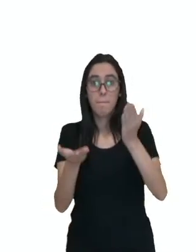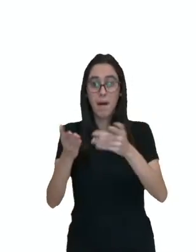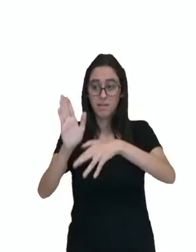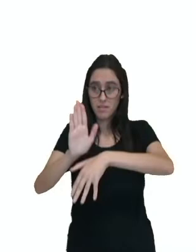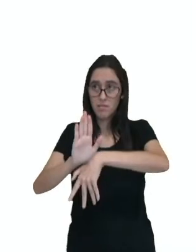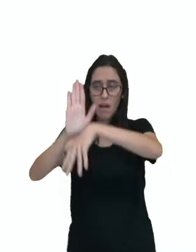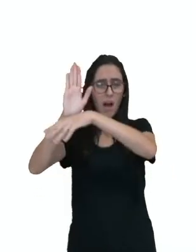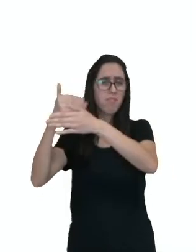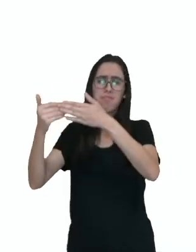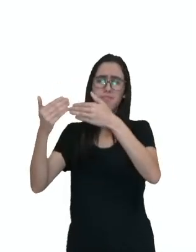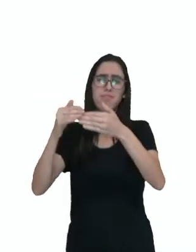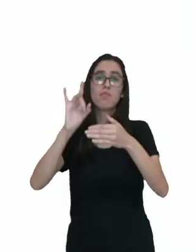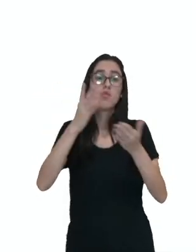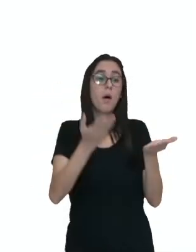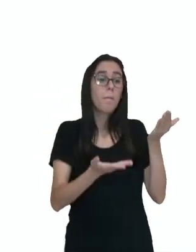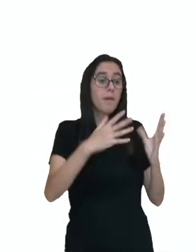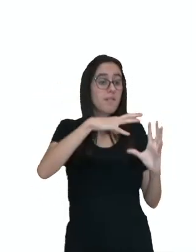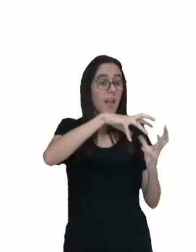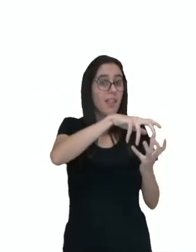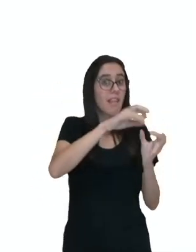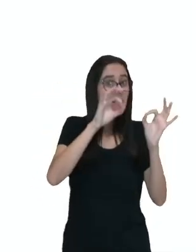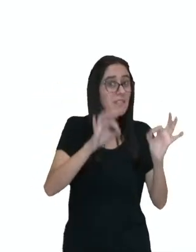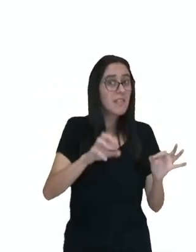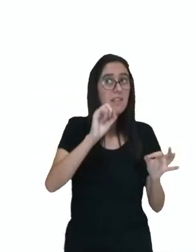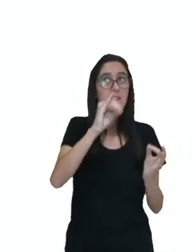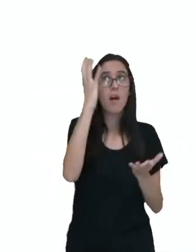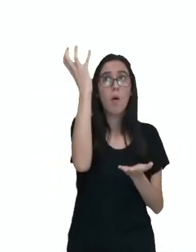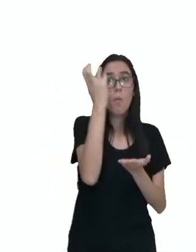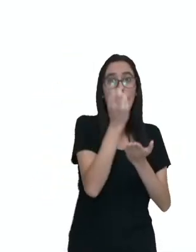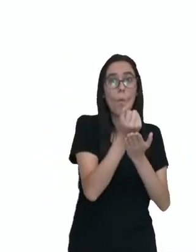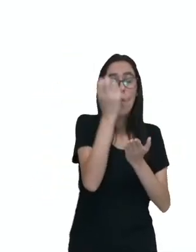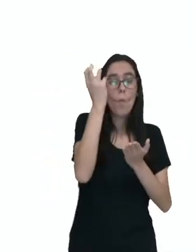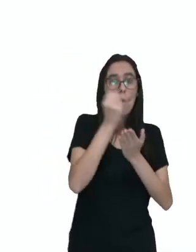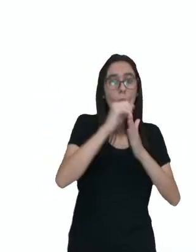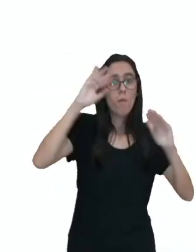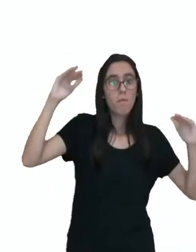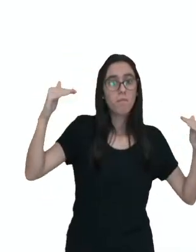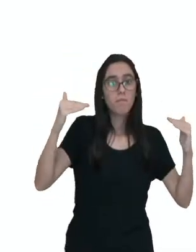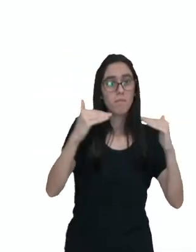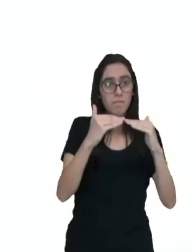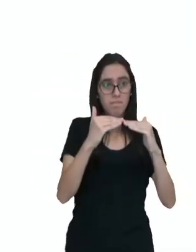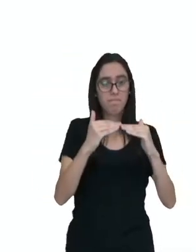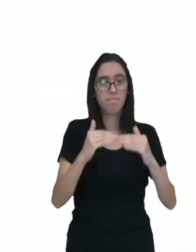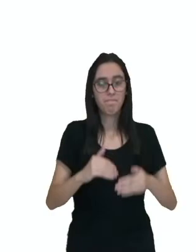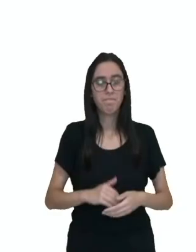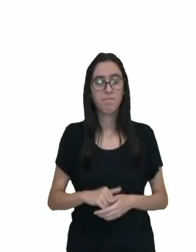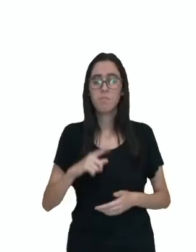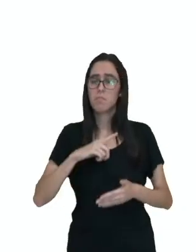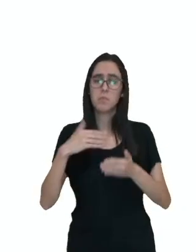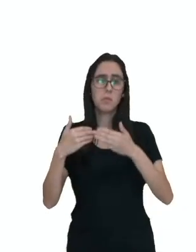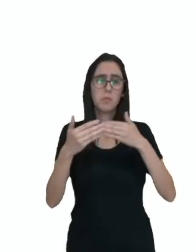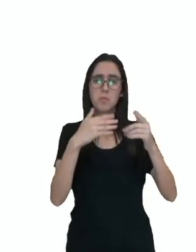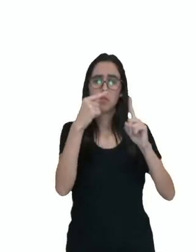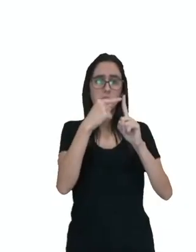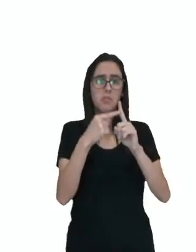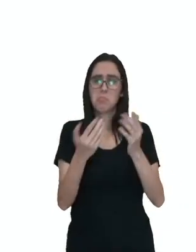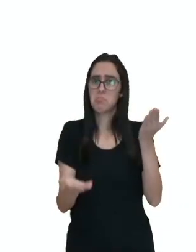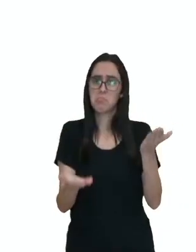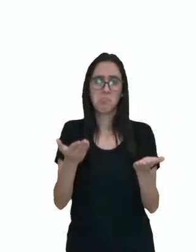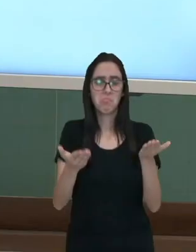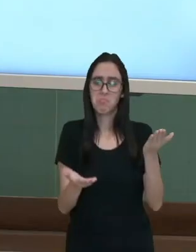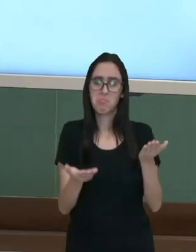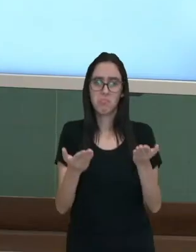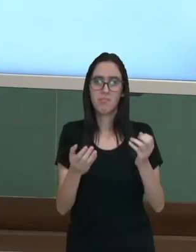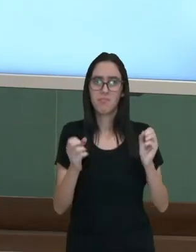Terra, que é determinante porque a atração gravitacional age da mesma forma em todos os corpos, independente da massa.